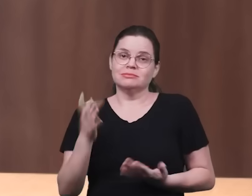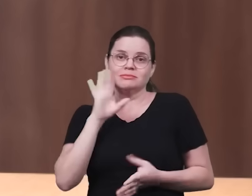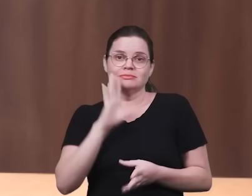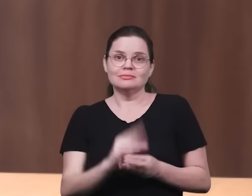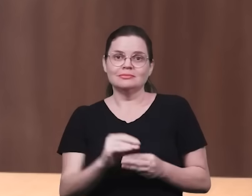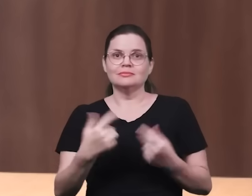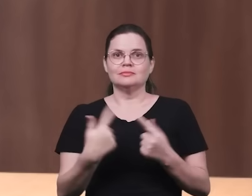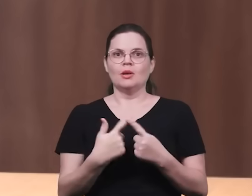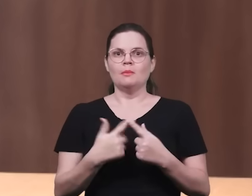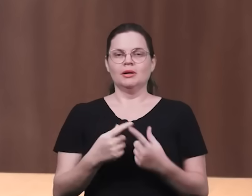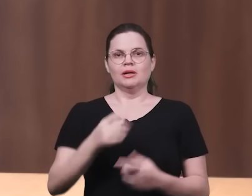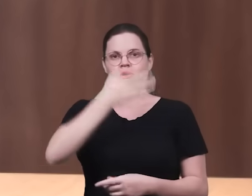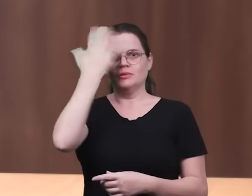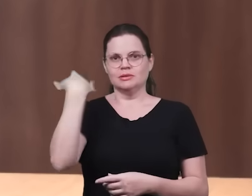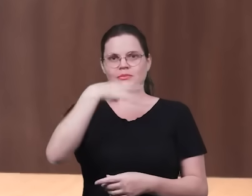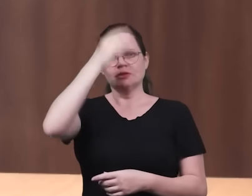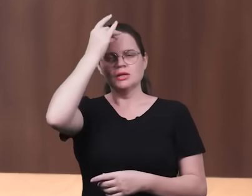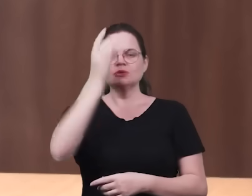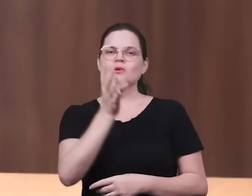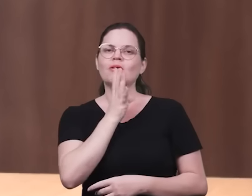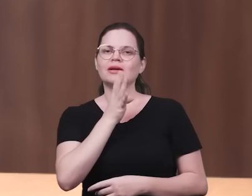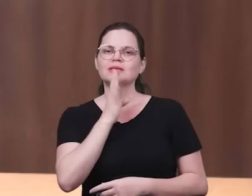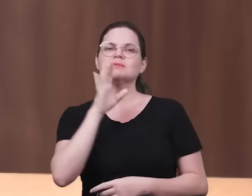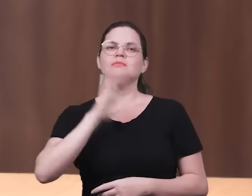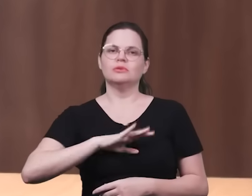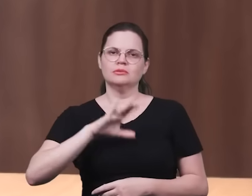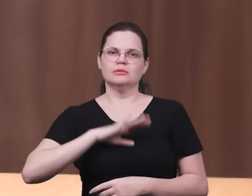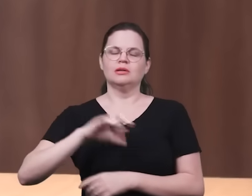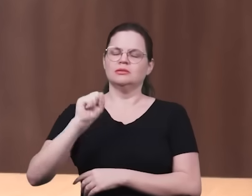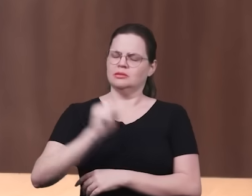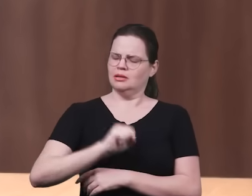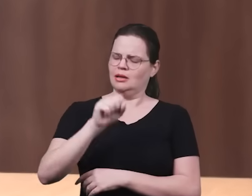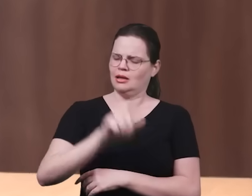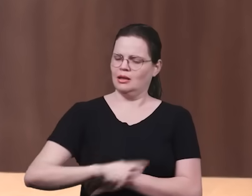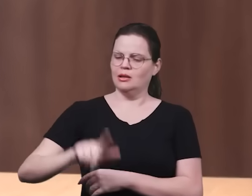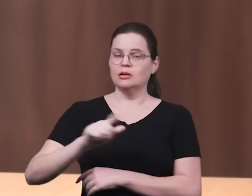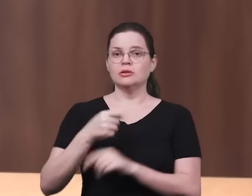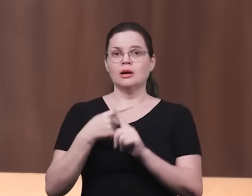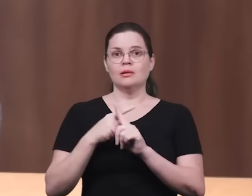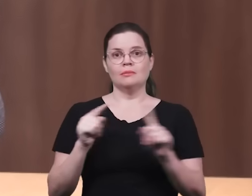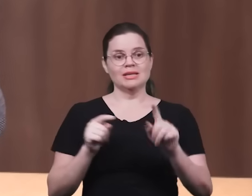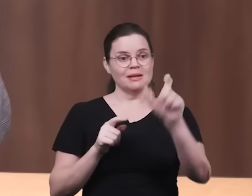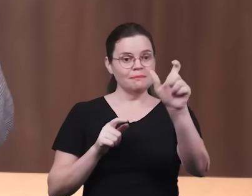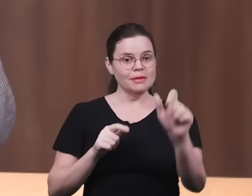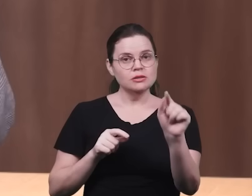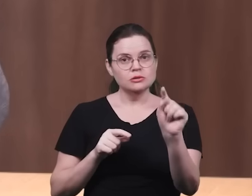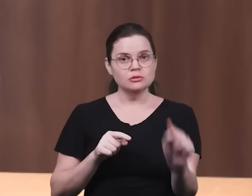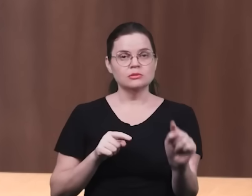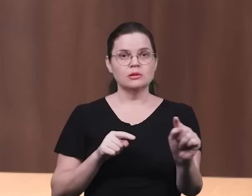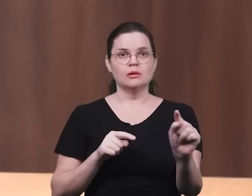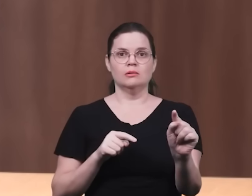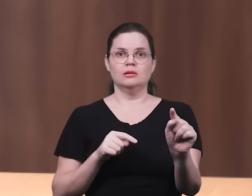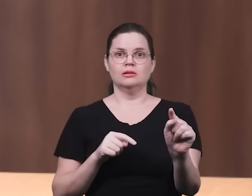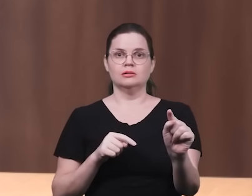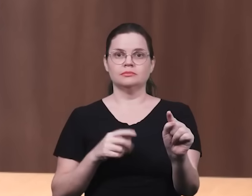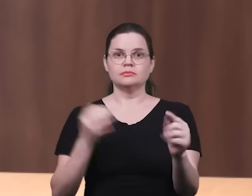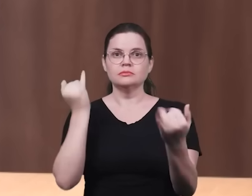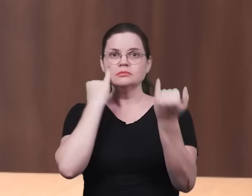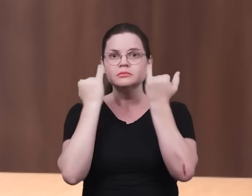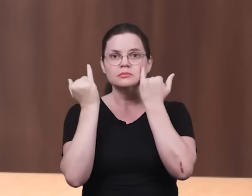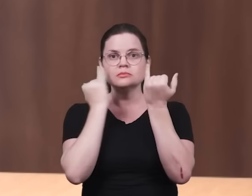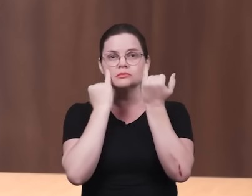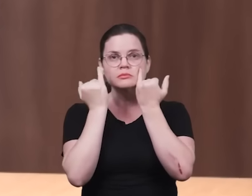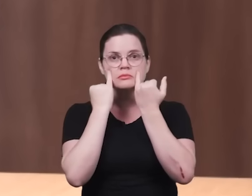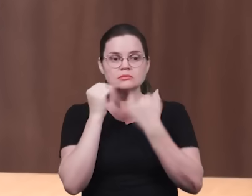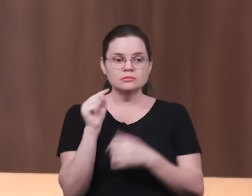Espírito Santo conhece português. Sim, meu irmão, o Espírito Santo conhece português. Mas a informação é colocada lá